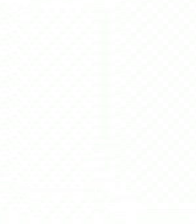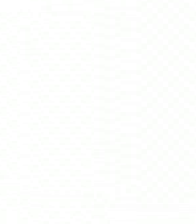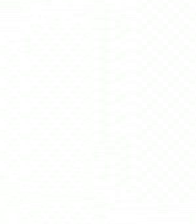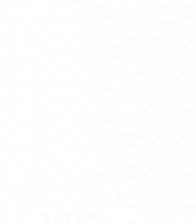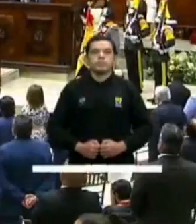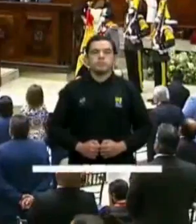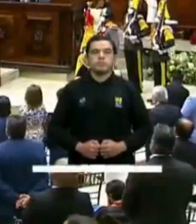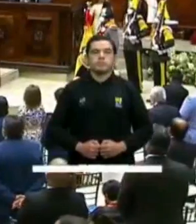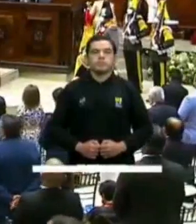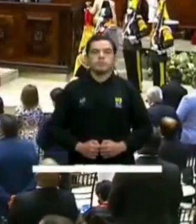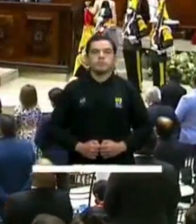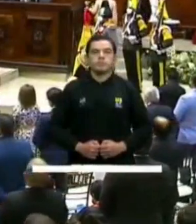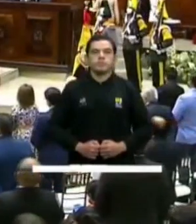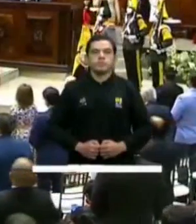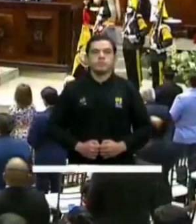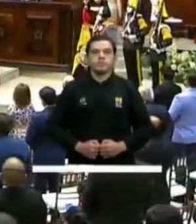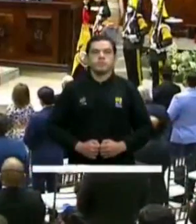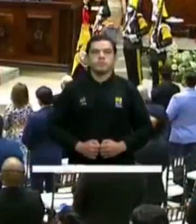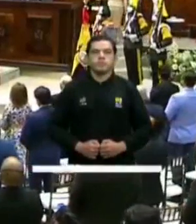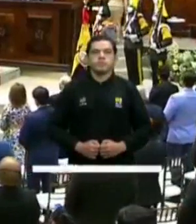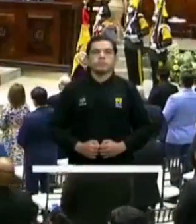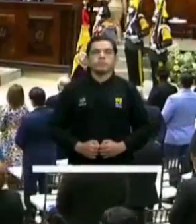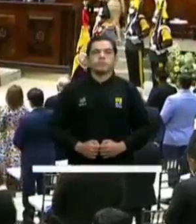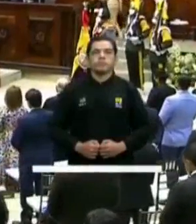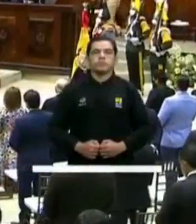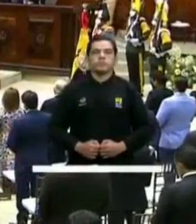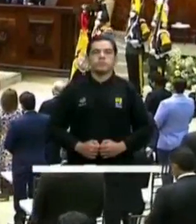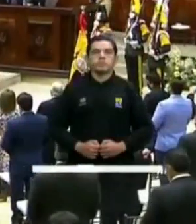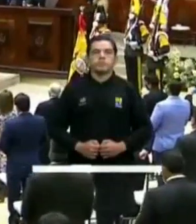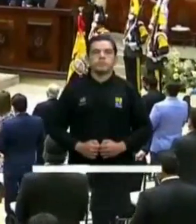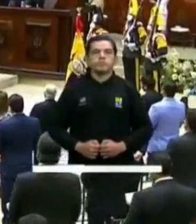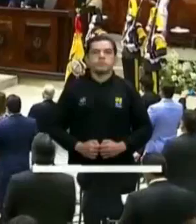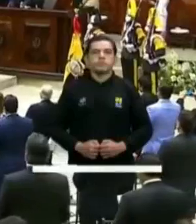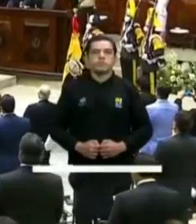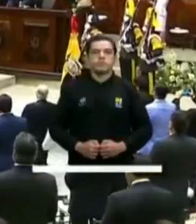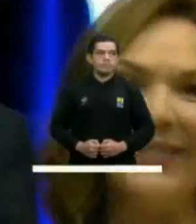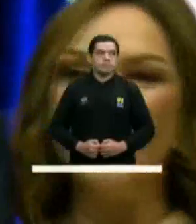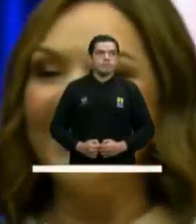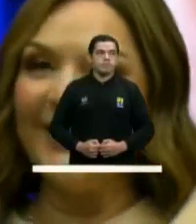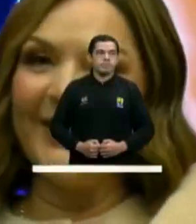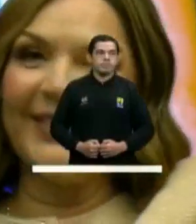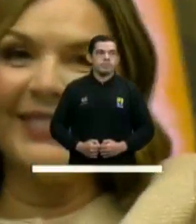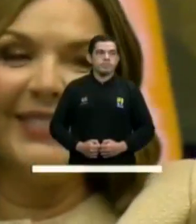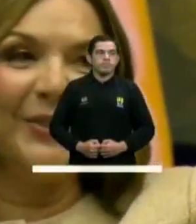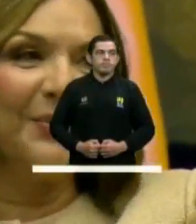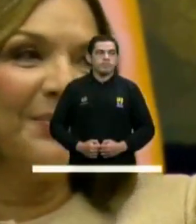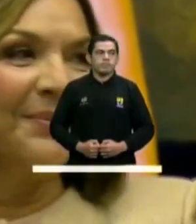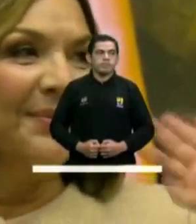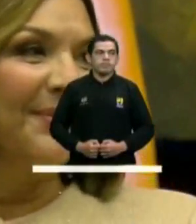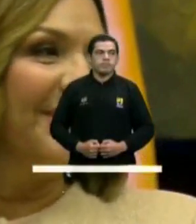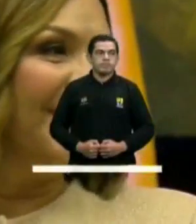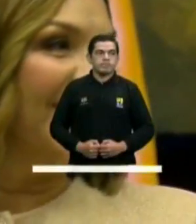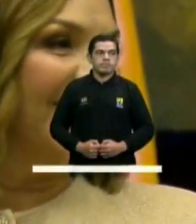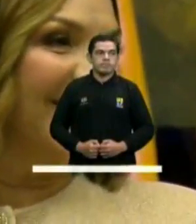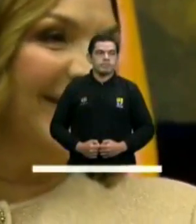e o empresário banqueiro e políticos de centro-direita Guilherme Olá sou tomou posse nesta segunda-feira como